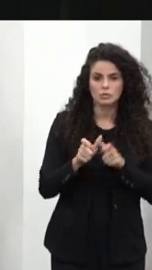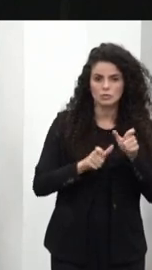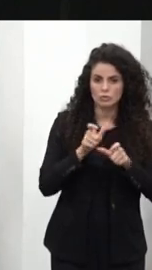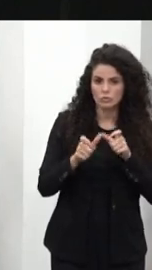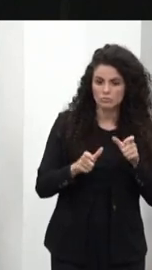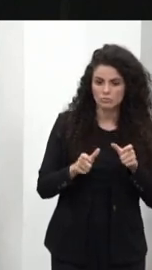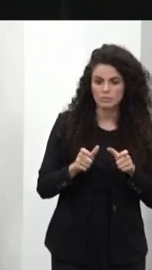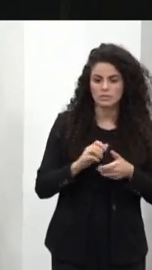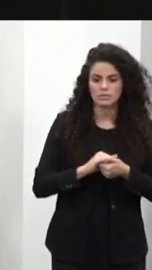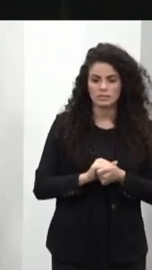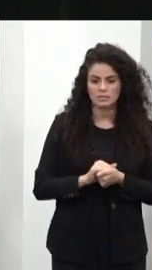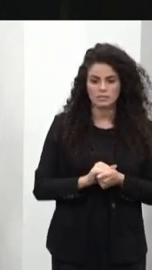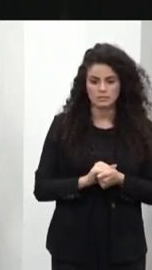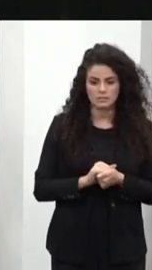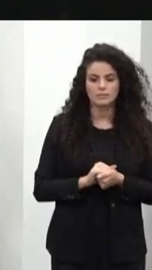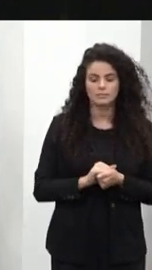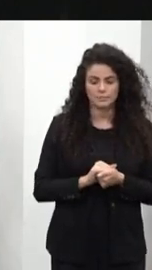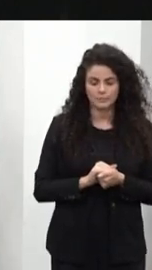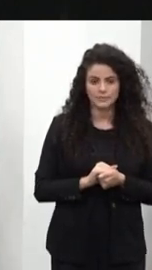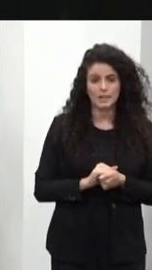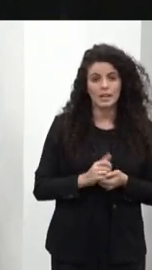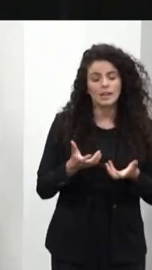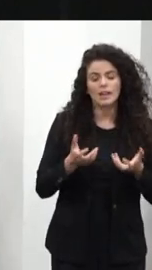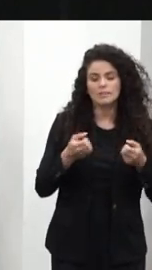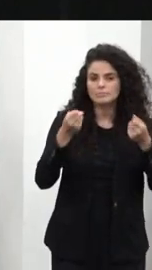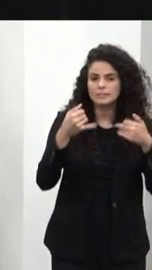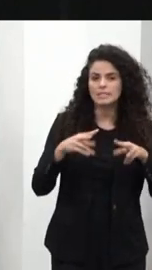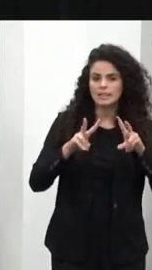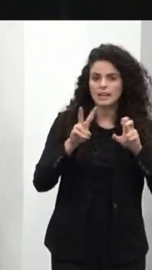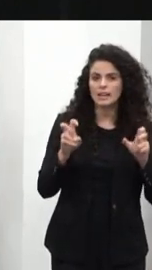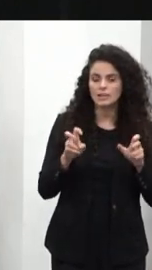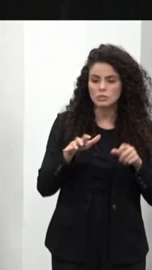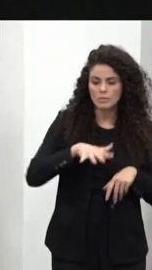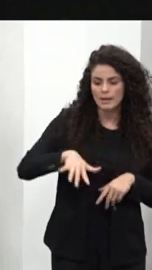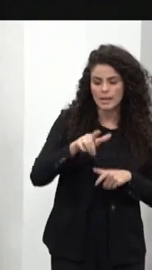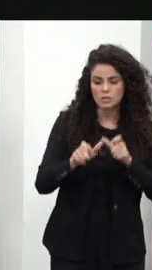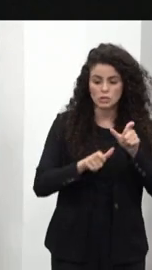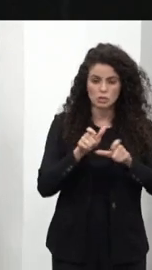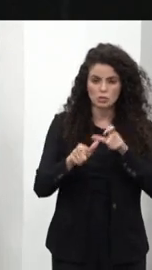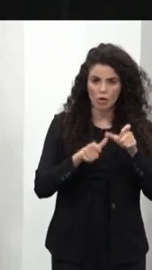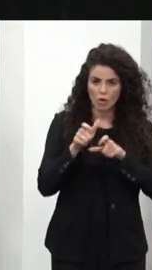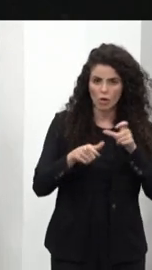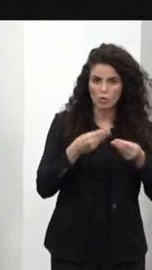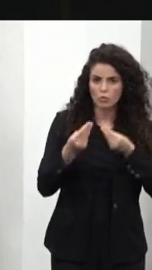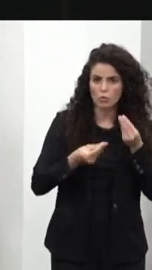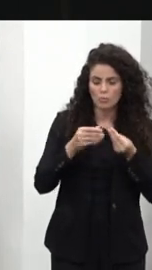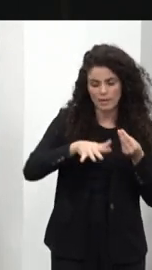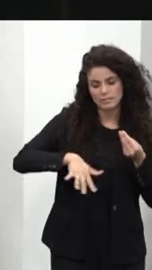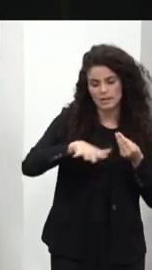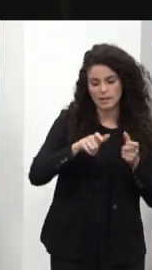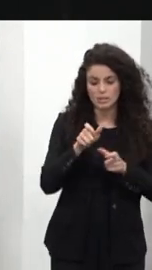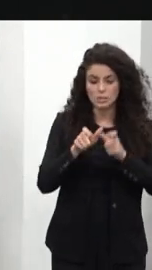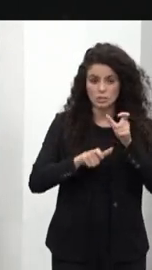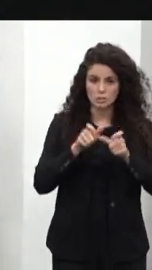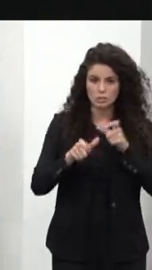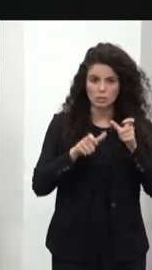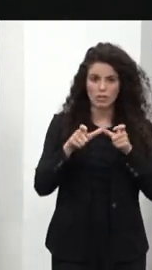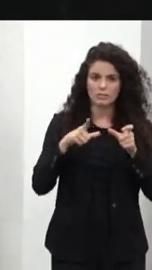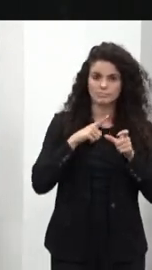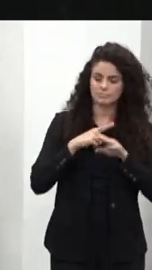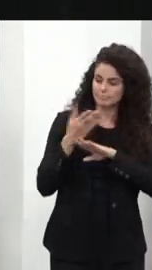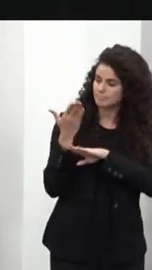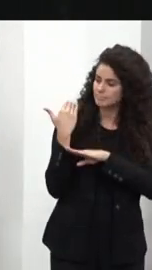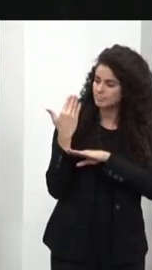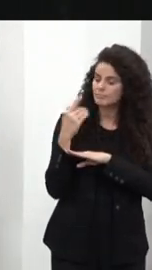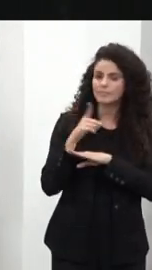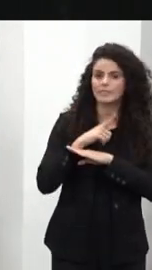falar um pouco sobre a indústria de jogos que muitas pessoas da área de jogos Elas têm um passado que